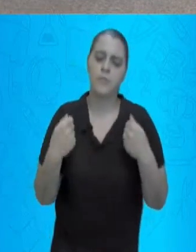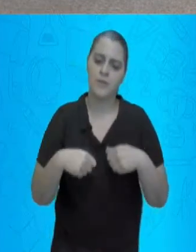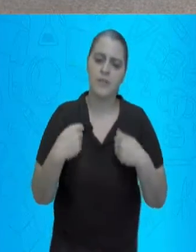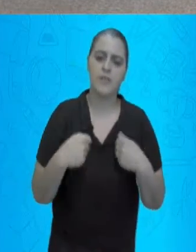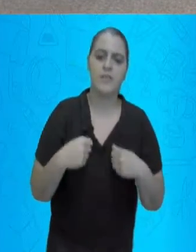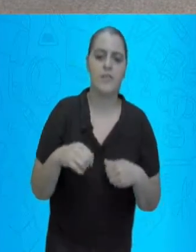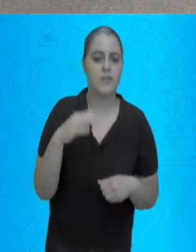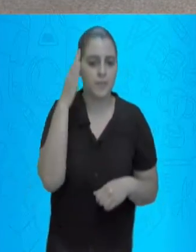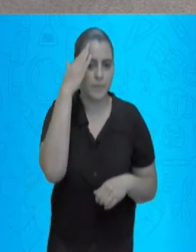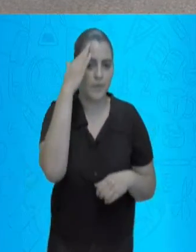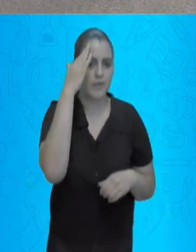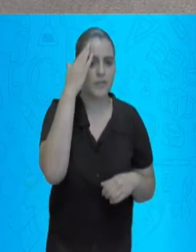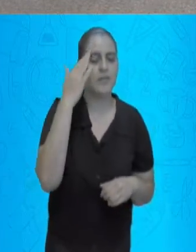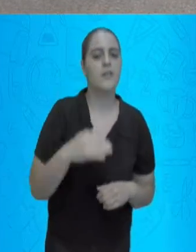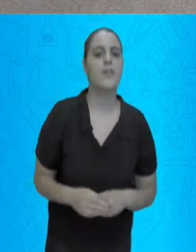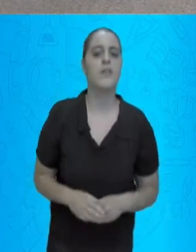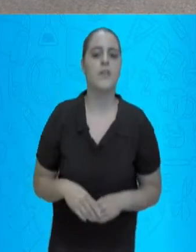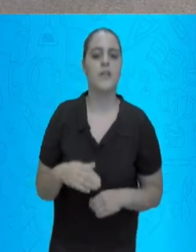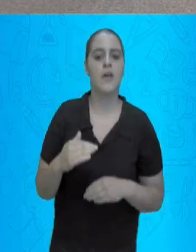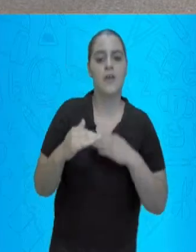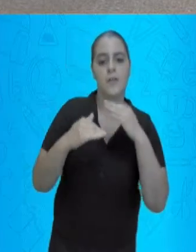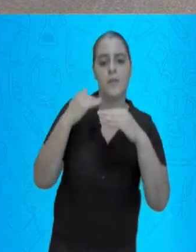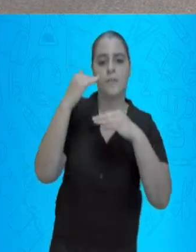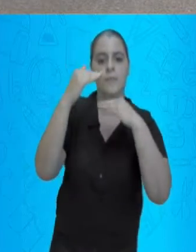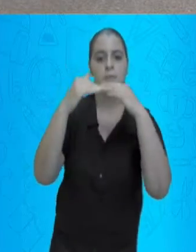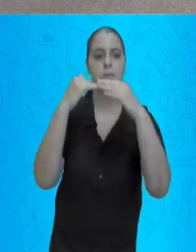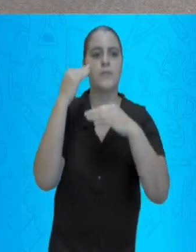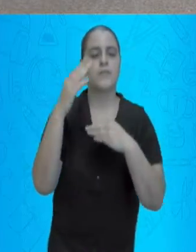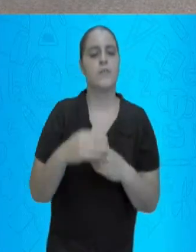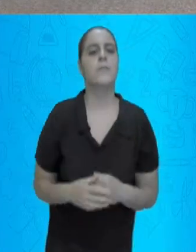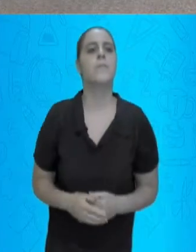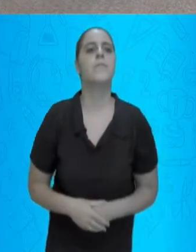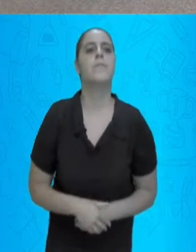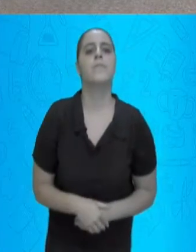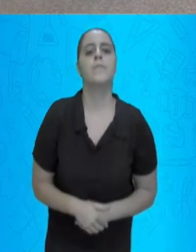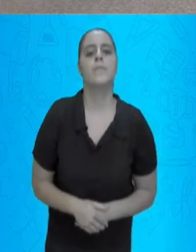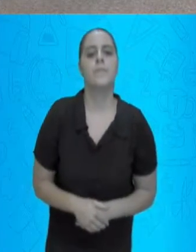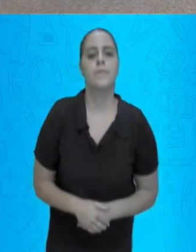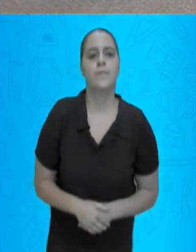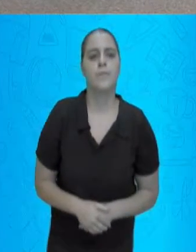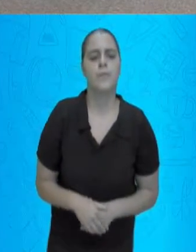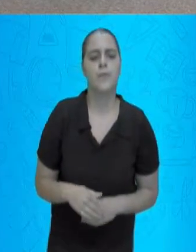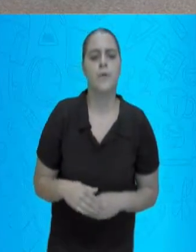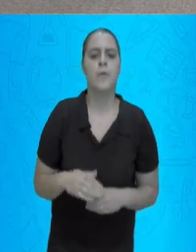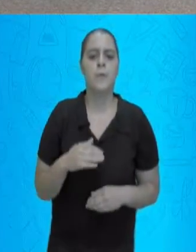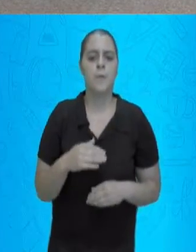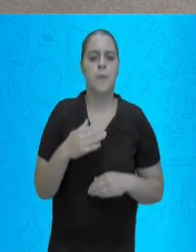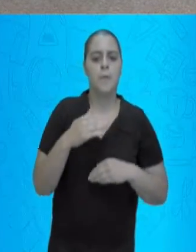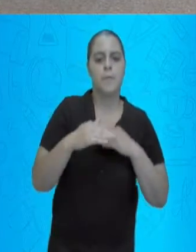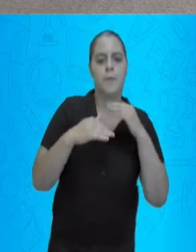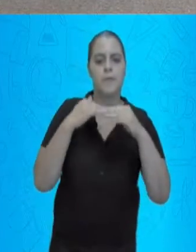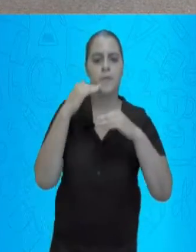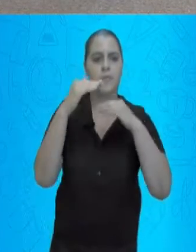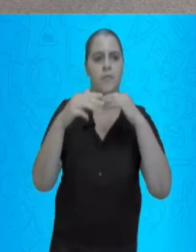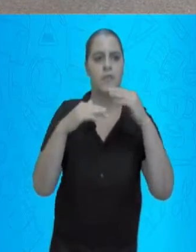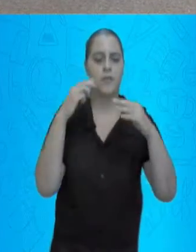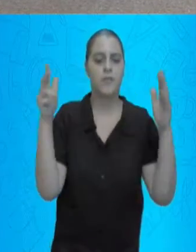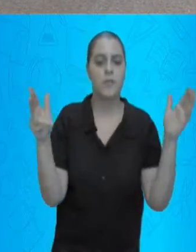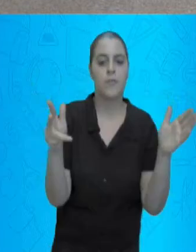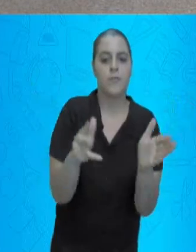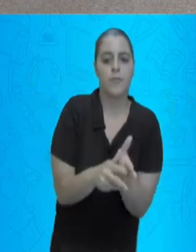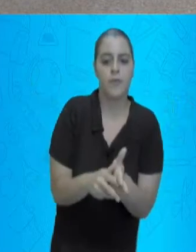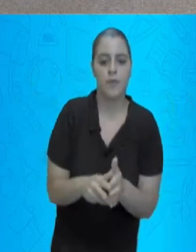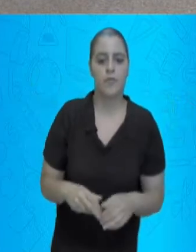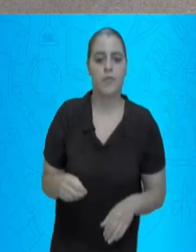precisa. Então, os fósseis têm muita utilidade. O processo de formação de um fóssil é